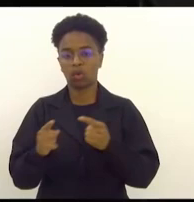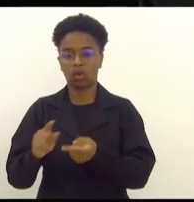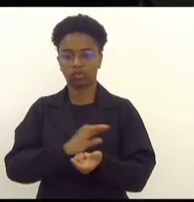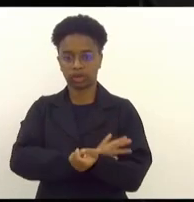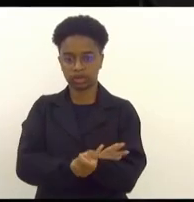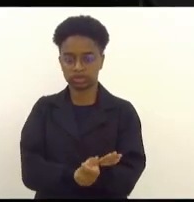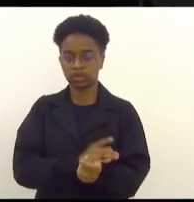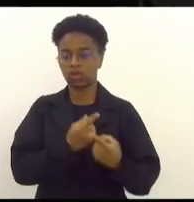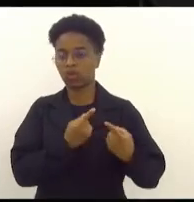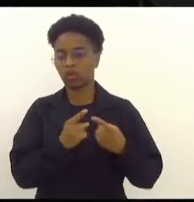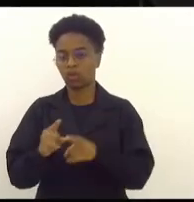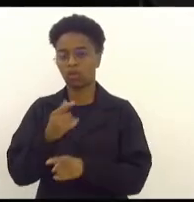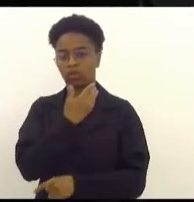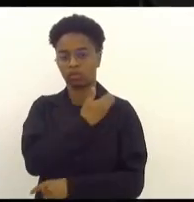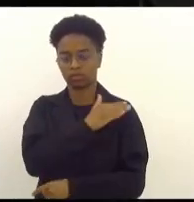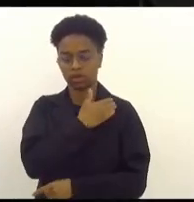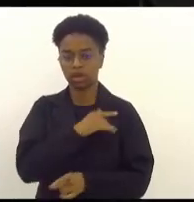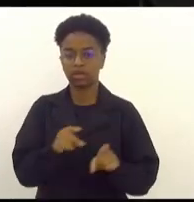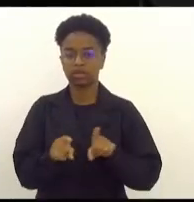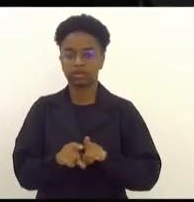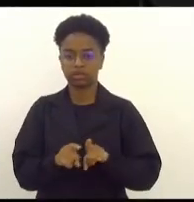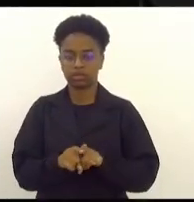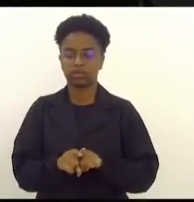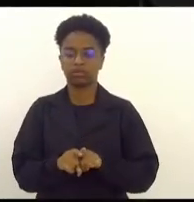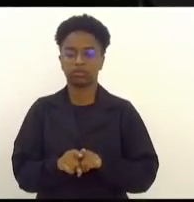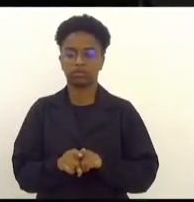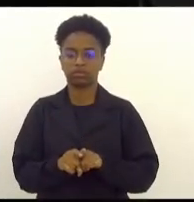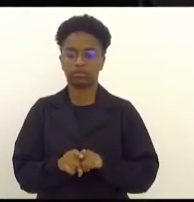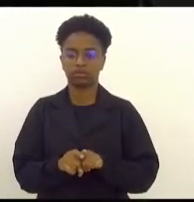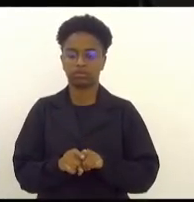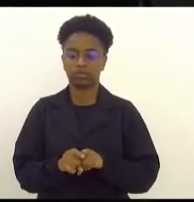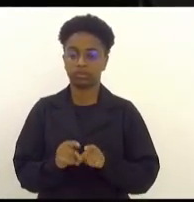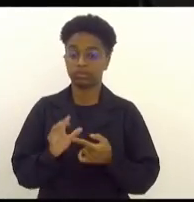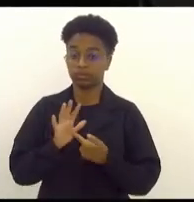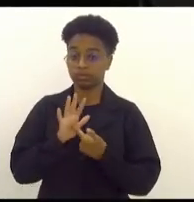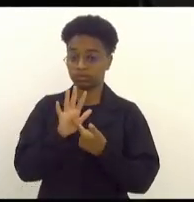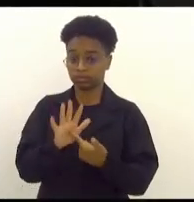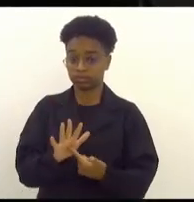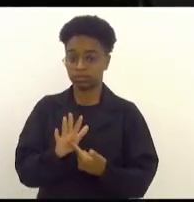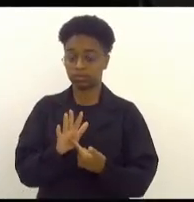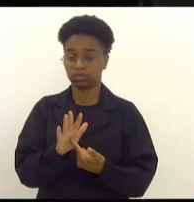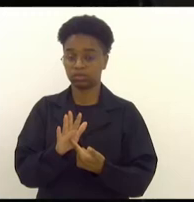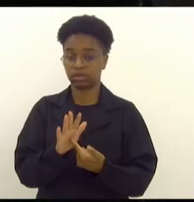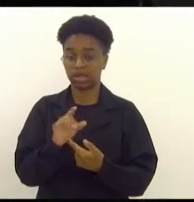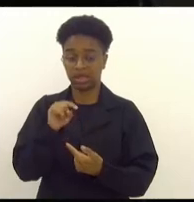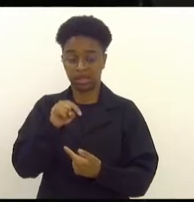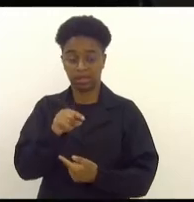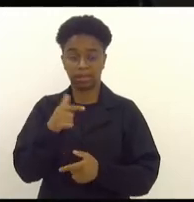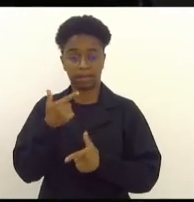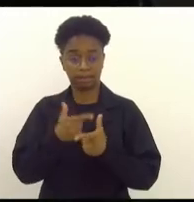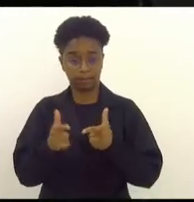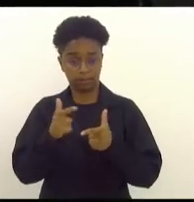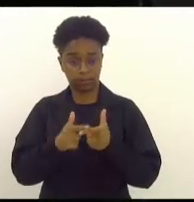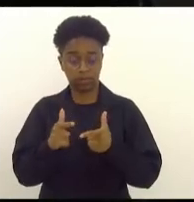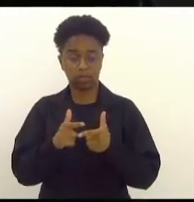combatendo a discriminação e dando ênfase a esse problema levantando esta